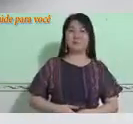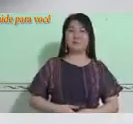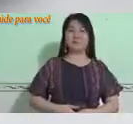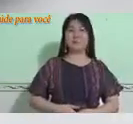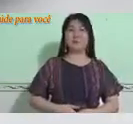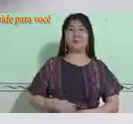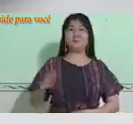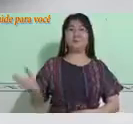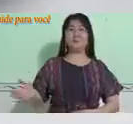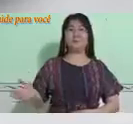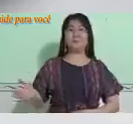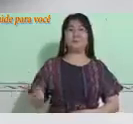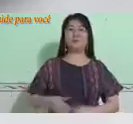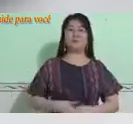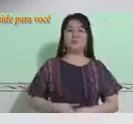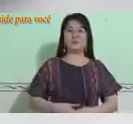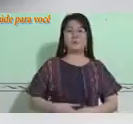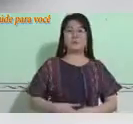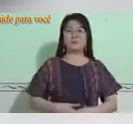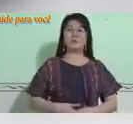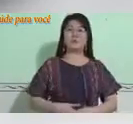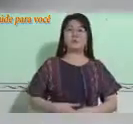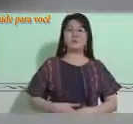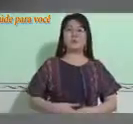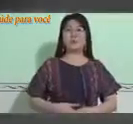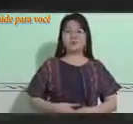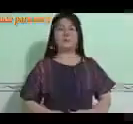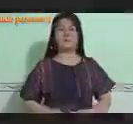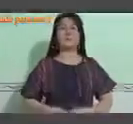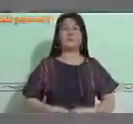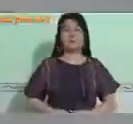QUANDOVOLTAROPDIATRA. É importante voltar ao pediatra no caso do bebê